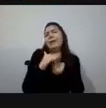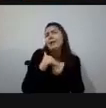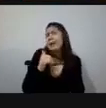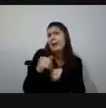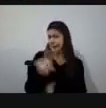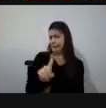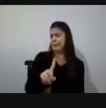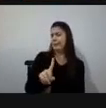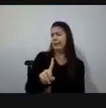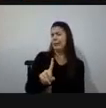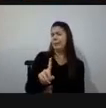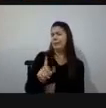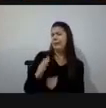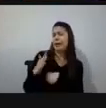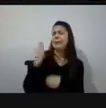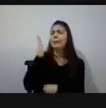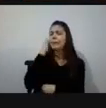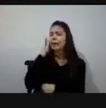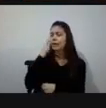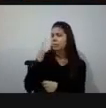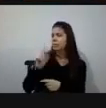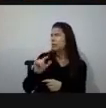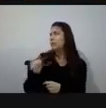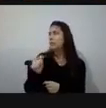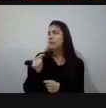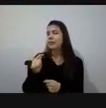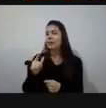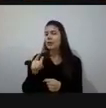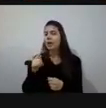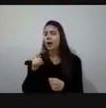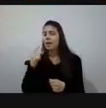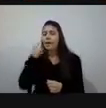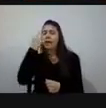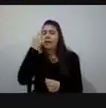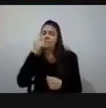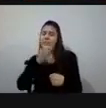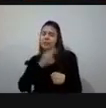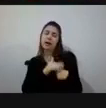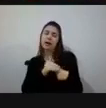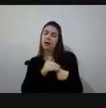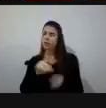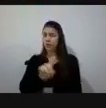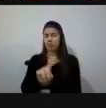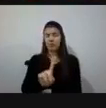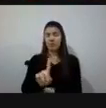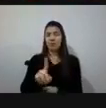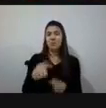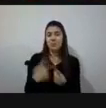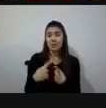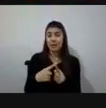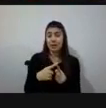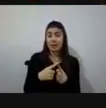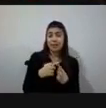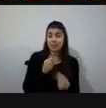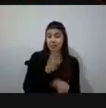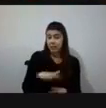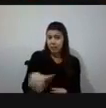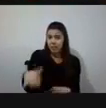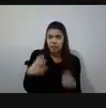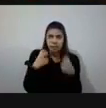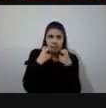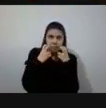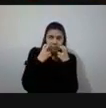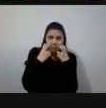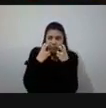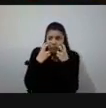não é bem um carinho, quando ele tem outra intenção. A criança, ela percebe, ela se sente constrangida. Eu sei